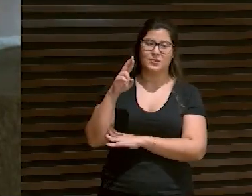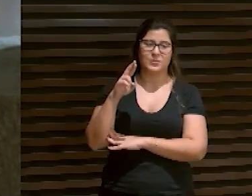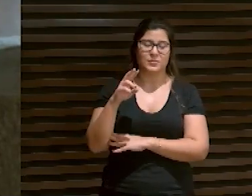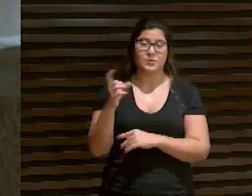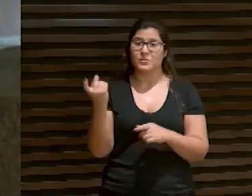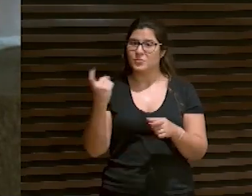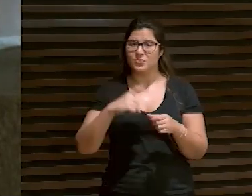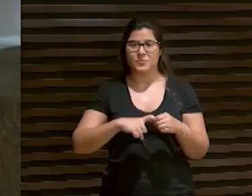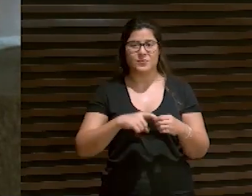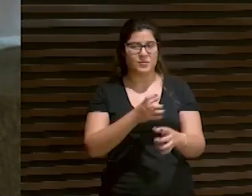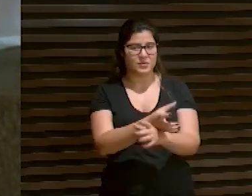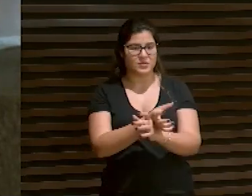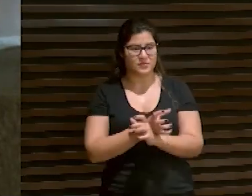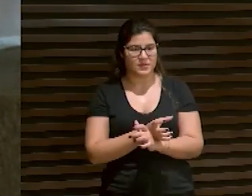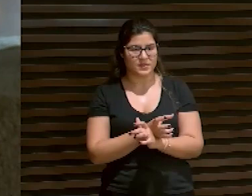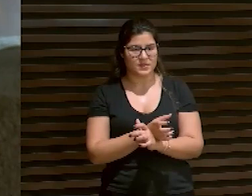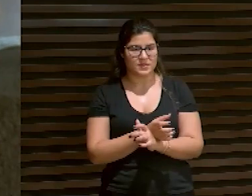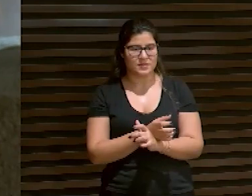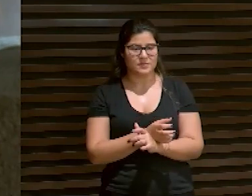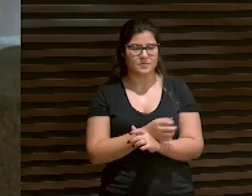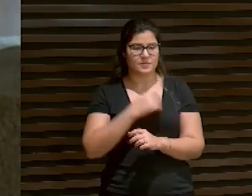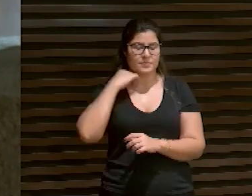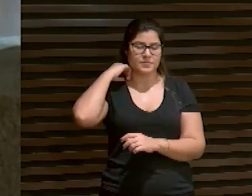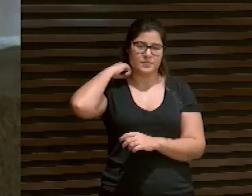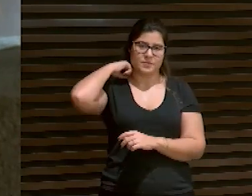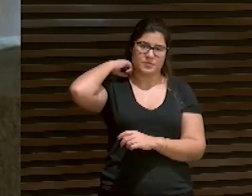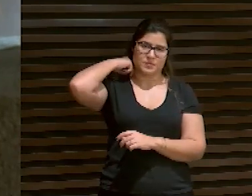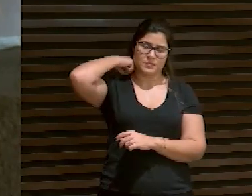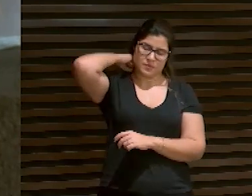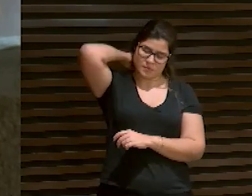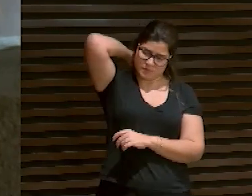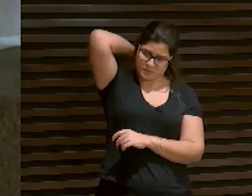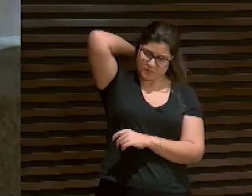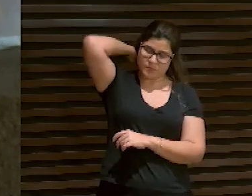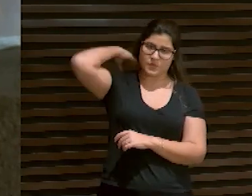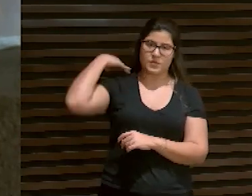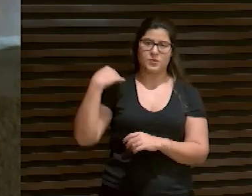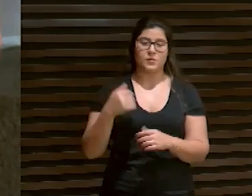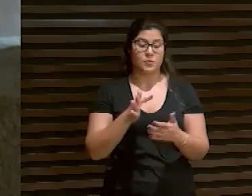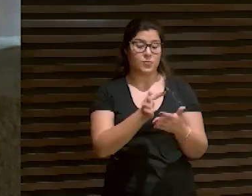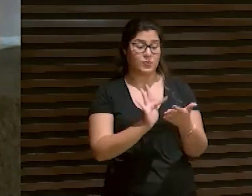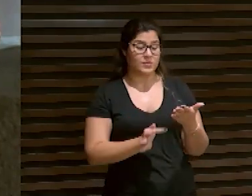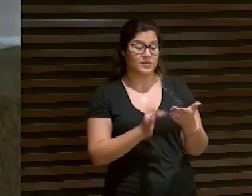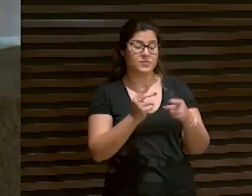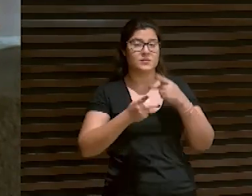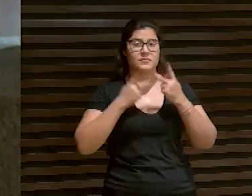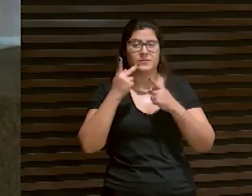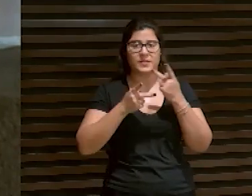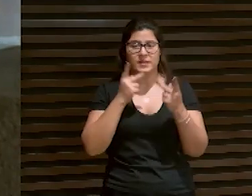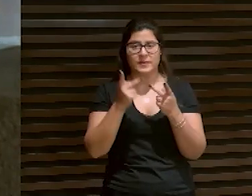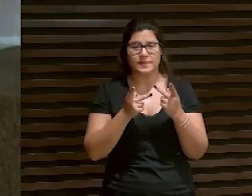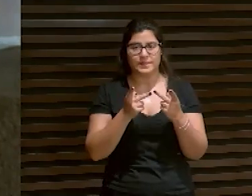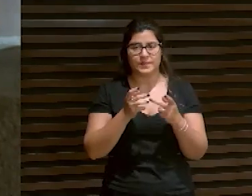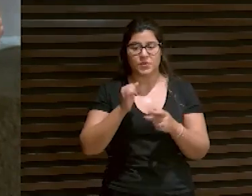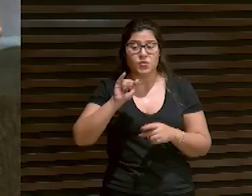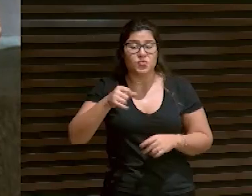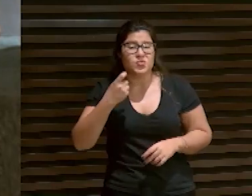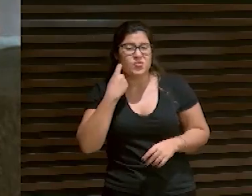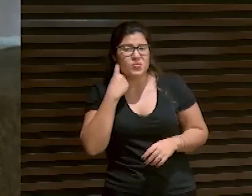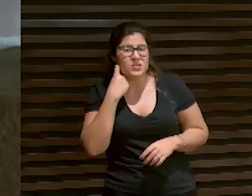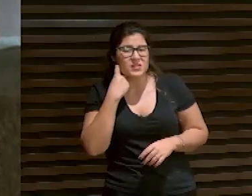ser feita. E o texto vai continuar falando, irmãos, que Jonas ele está extremamente